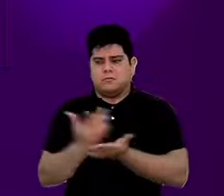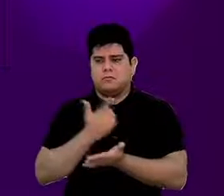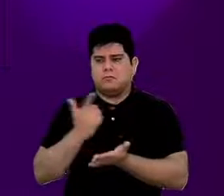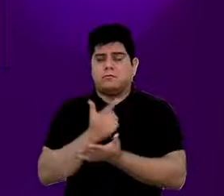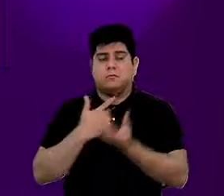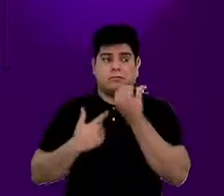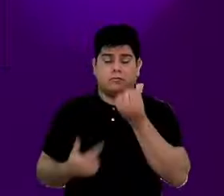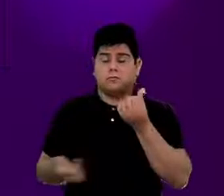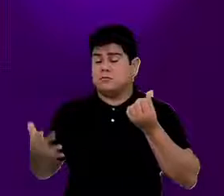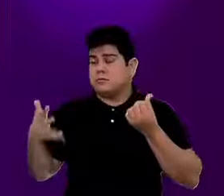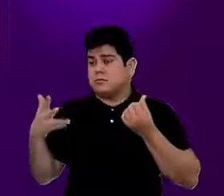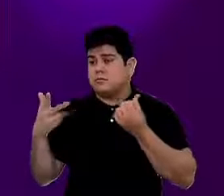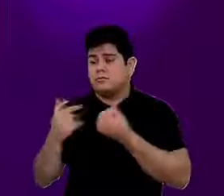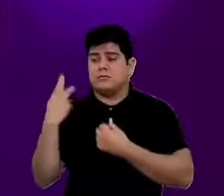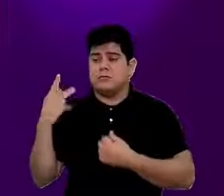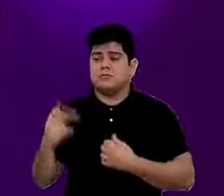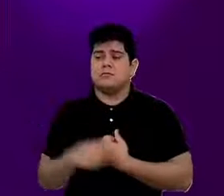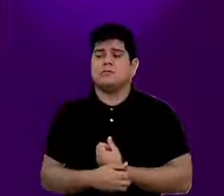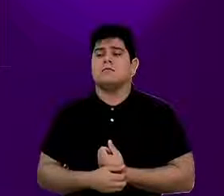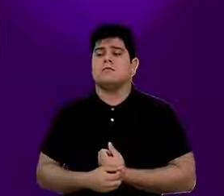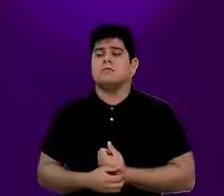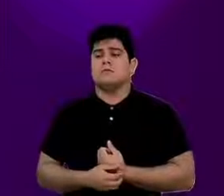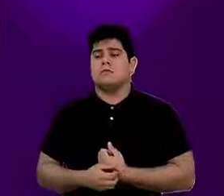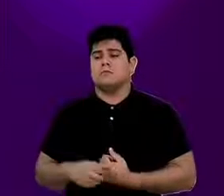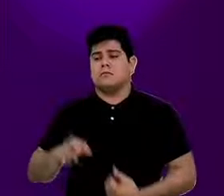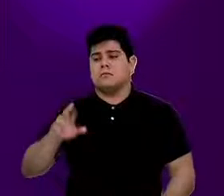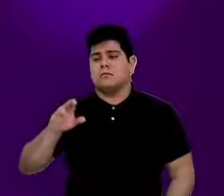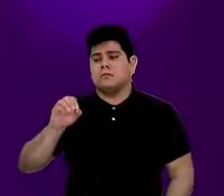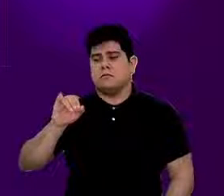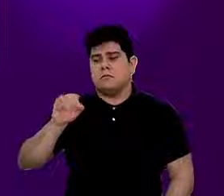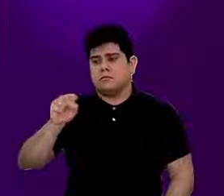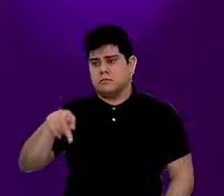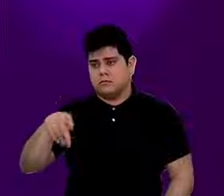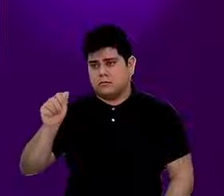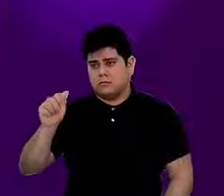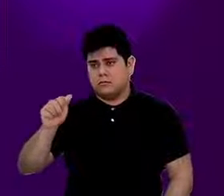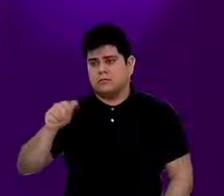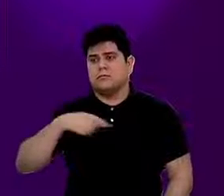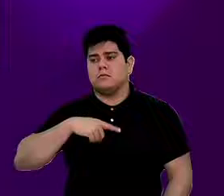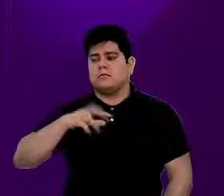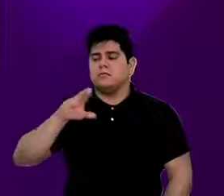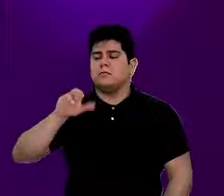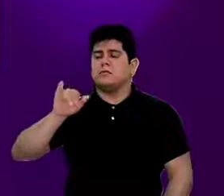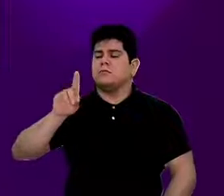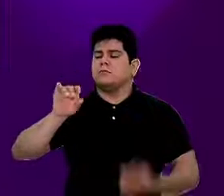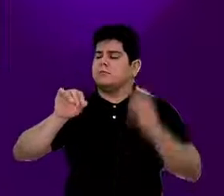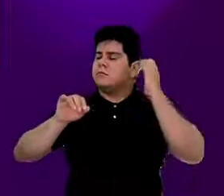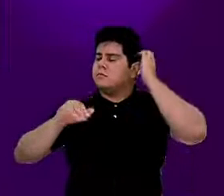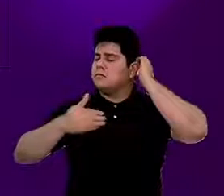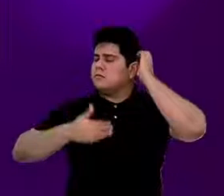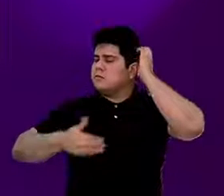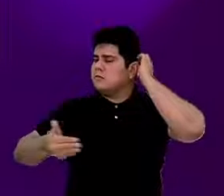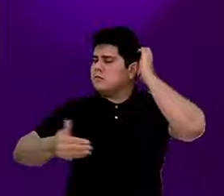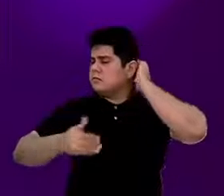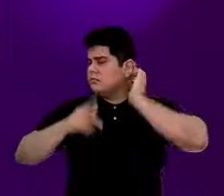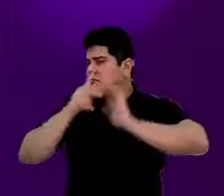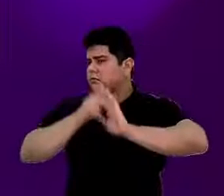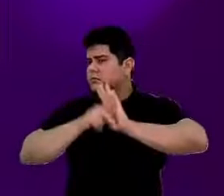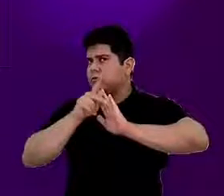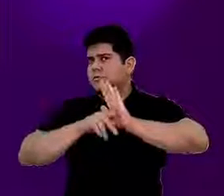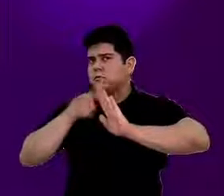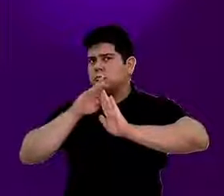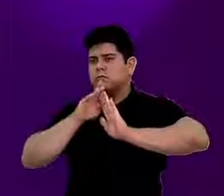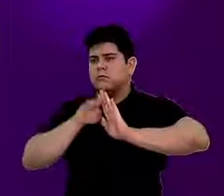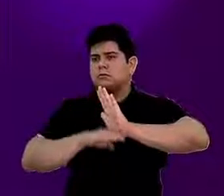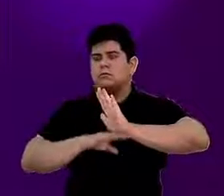dele são maravilhosos. Rosisca, da Academia Brasileira de Letras. E Ricardo começou um projeto no Samaritano Botafogo,